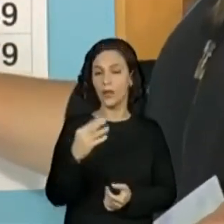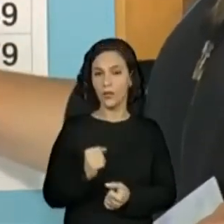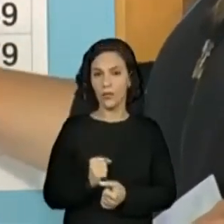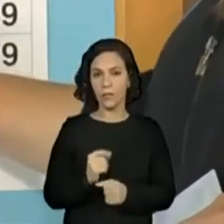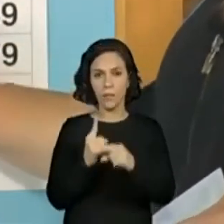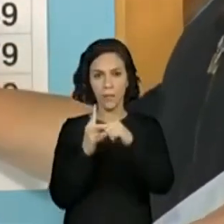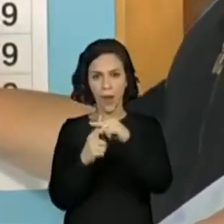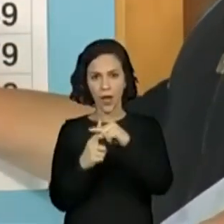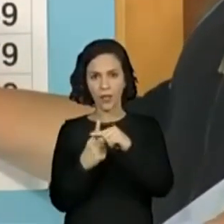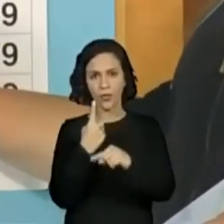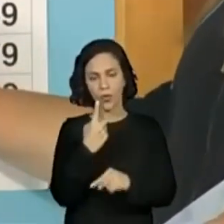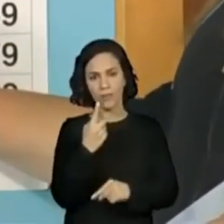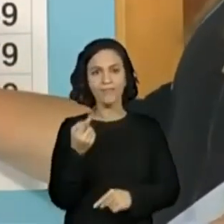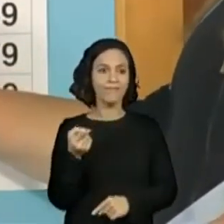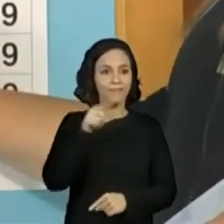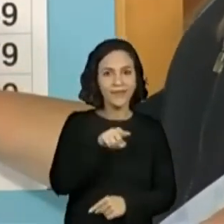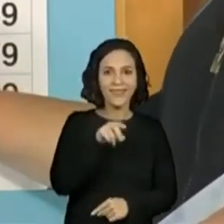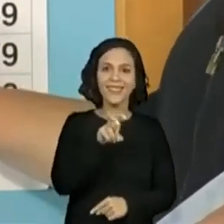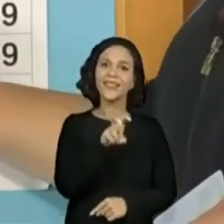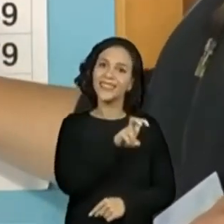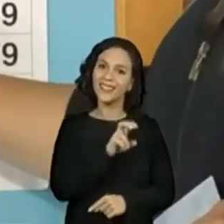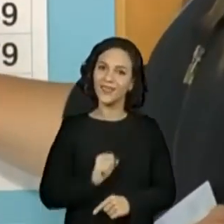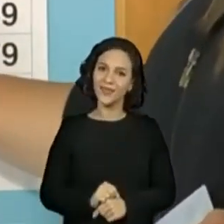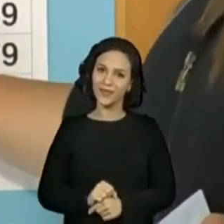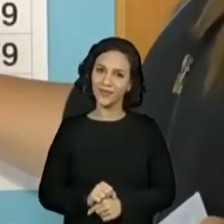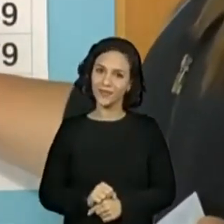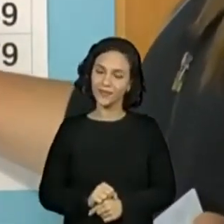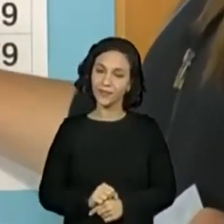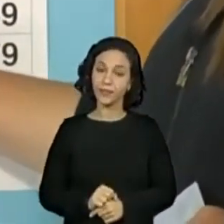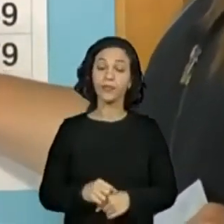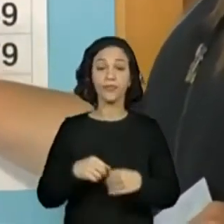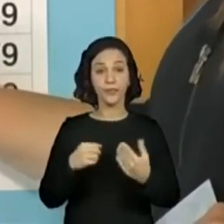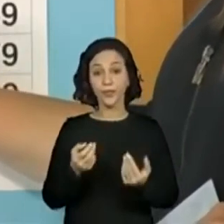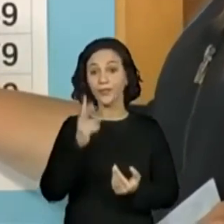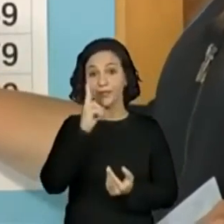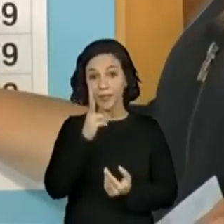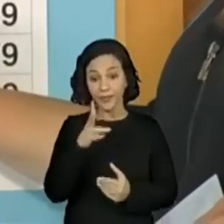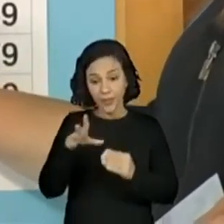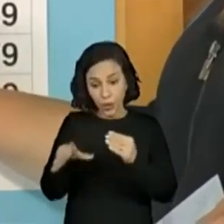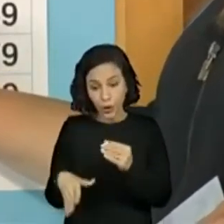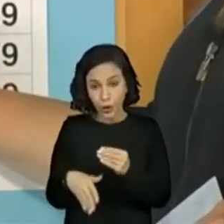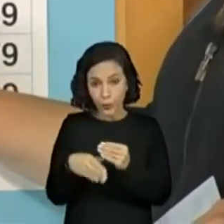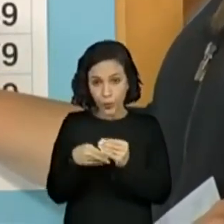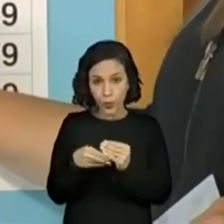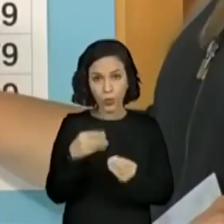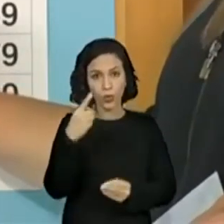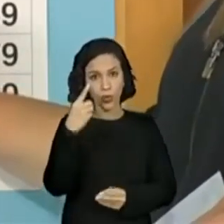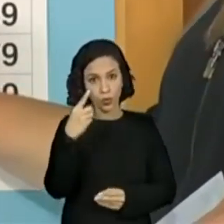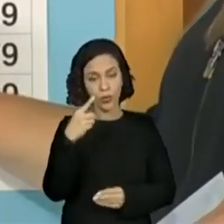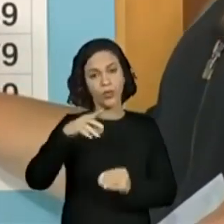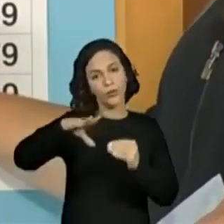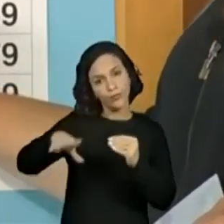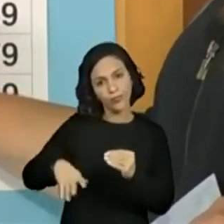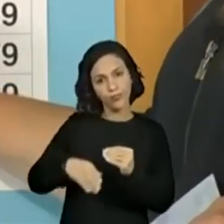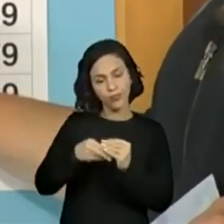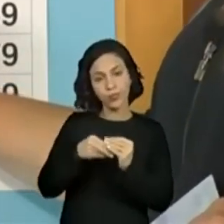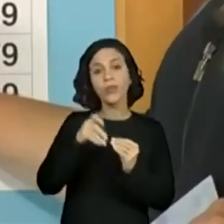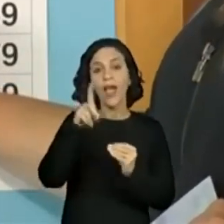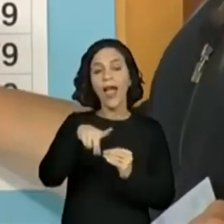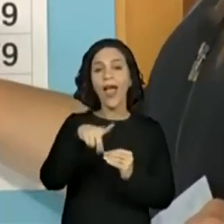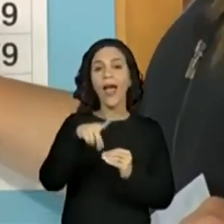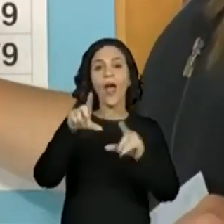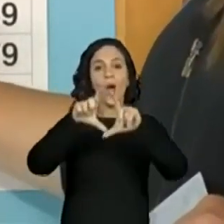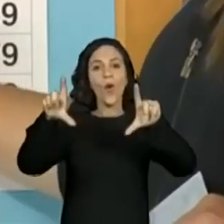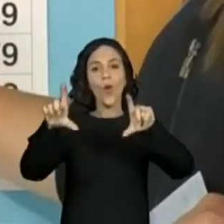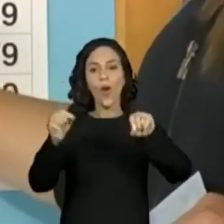1, 55. Quando eu acrescento mais 1, sempre eu tenho o próximo número aí da